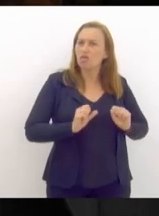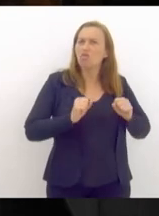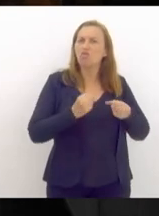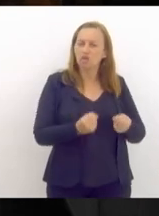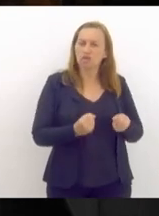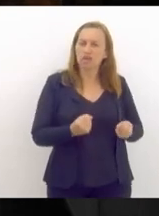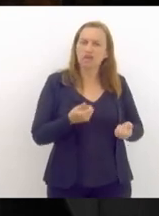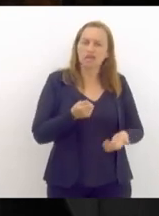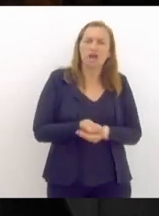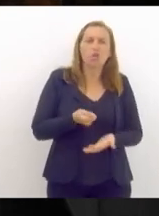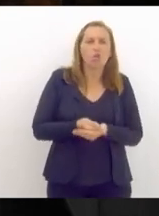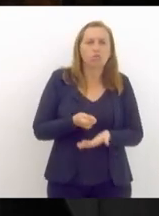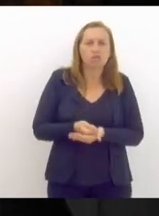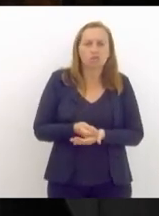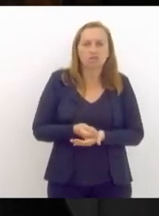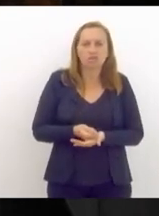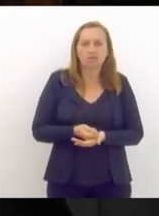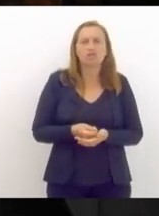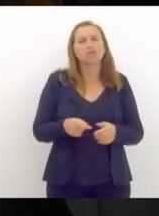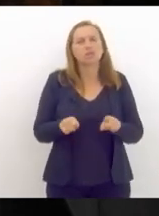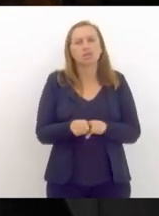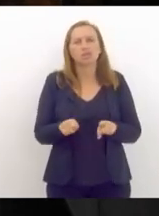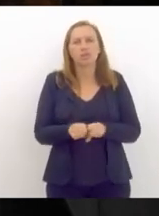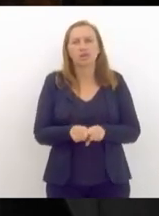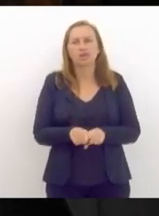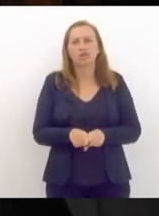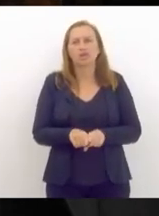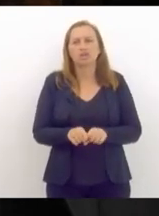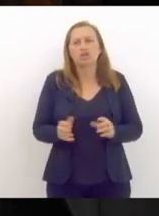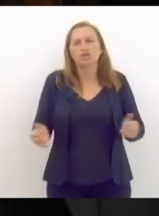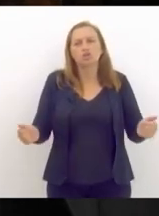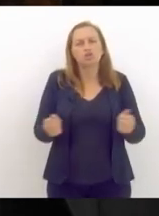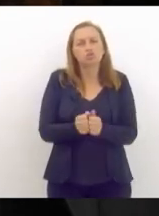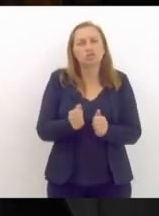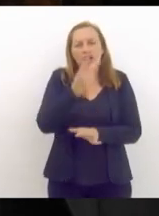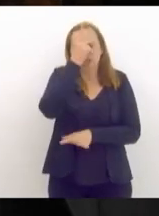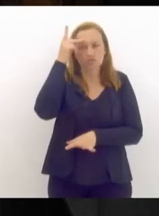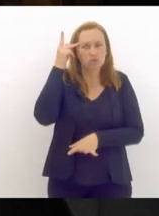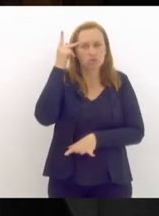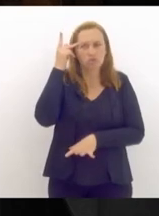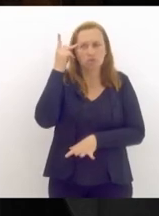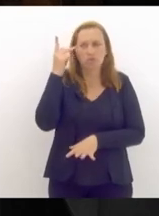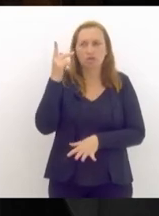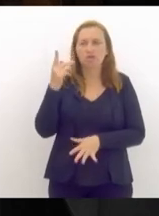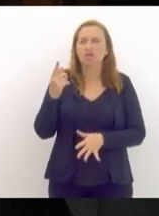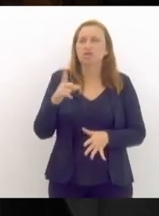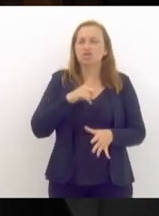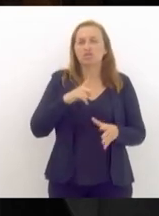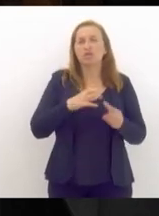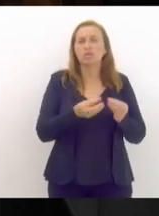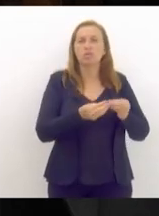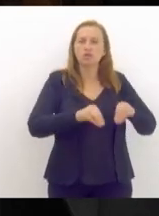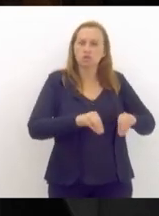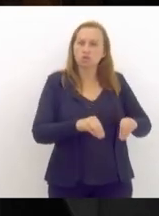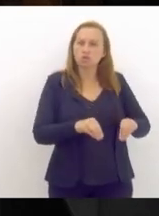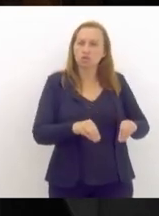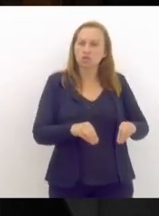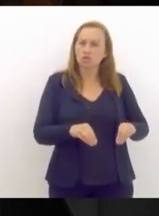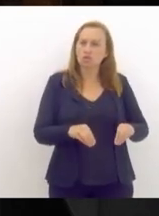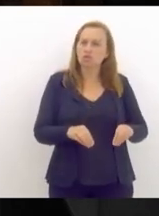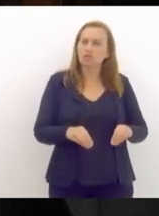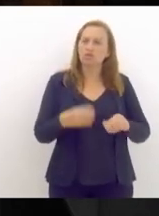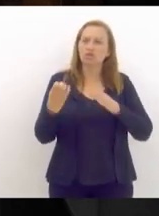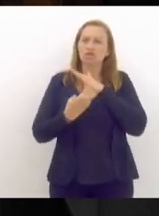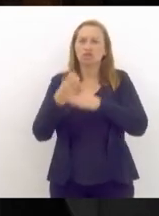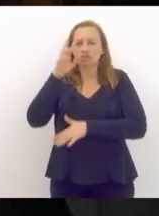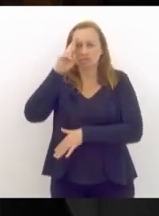a fortalecer a cobrança e, ao mesmo tempo, juntar essas pessoas que tiveram seus prejuízos, empresários,